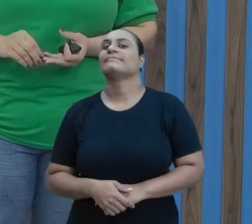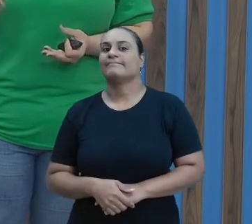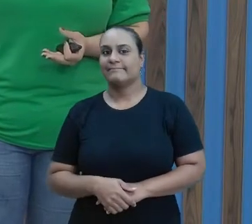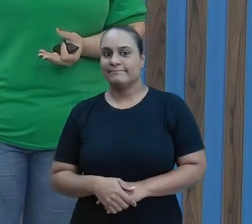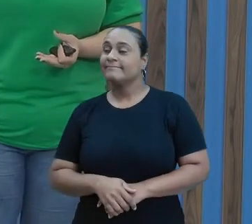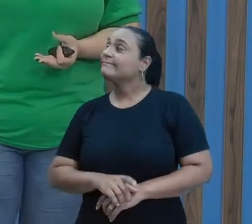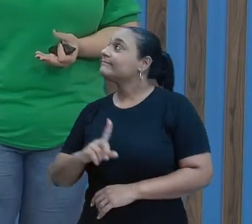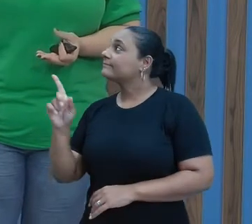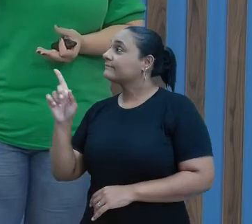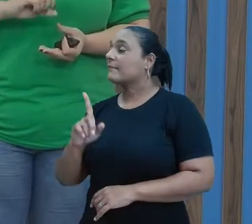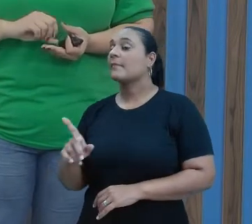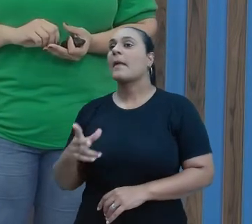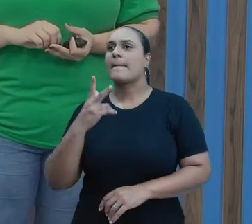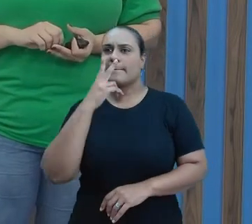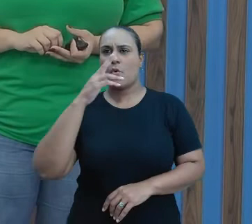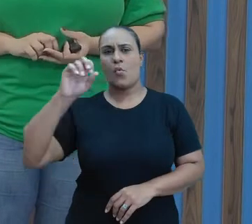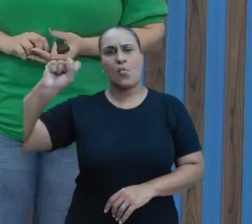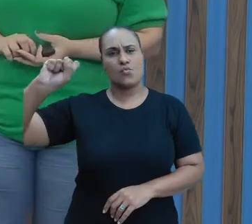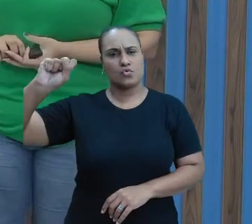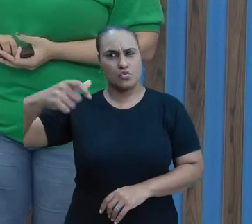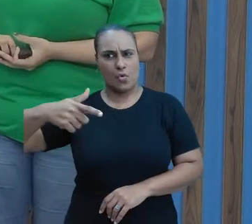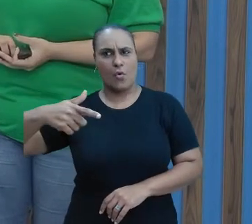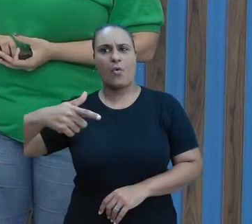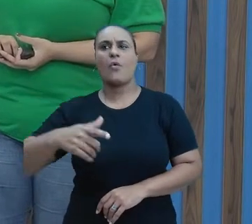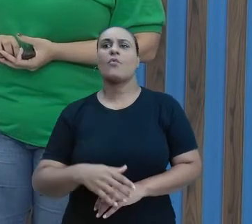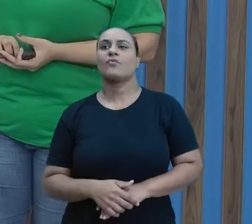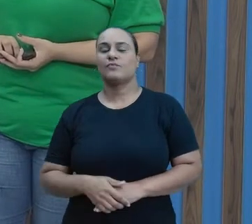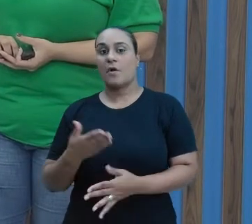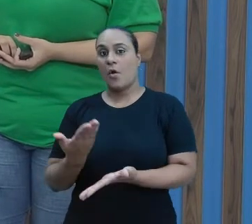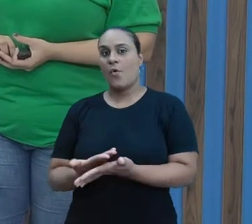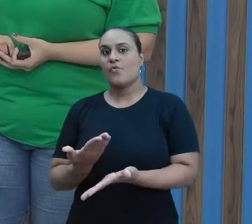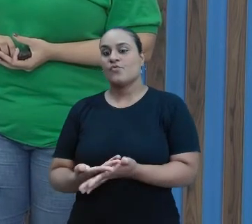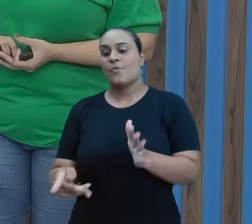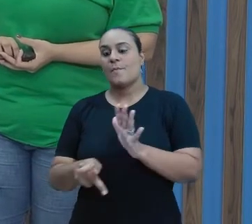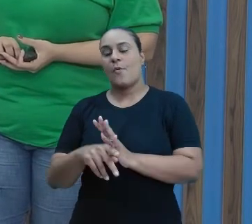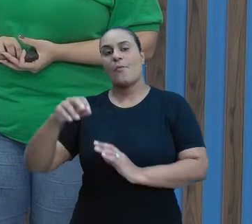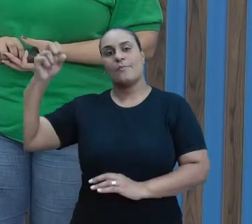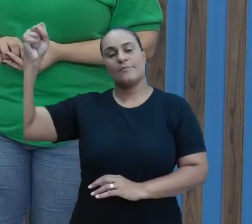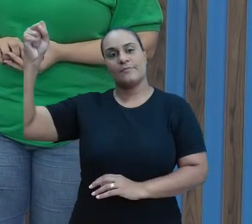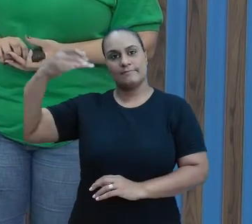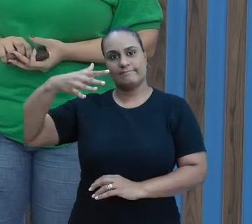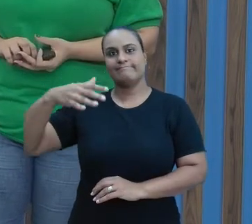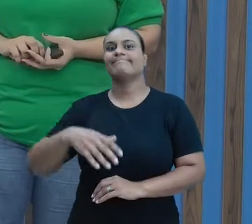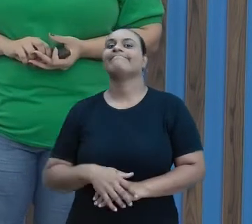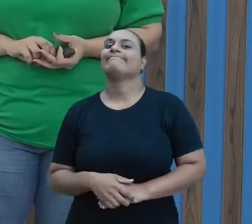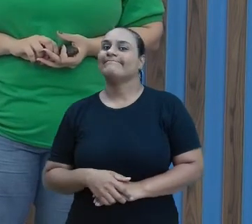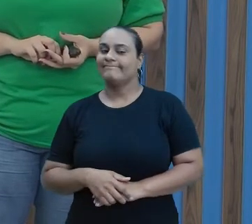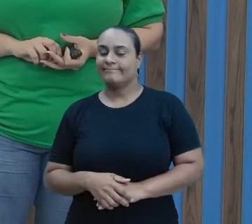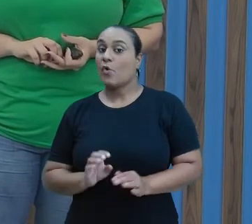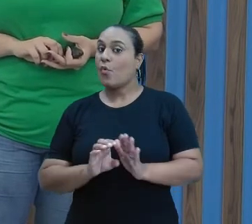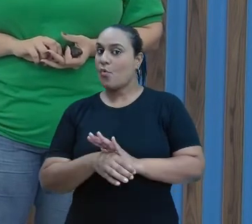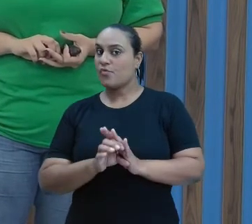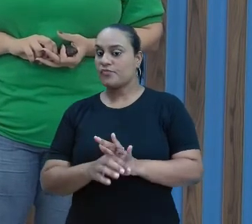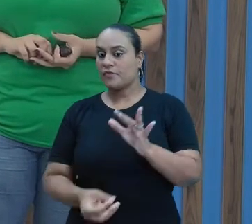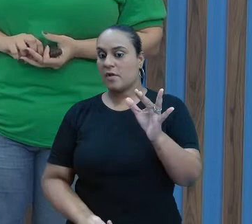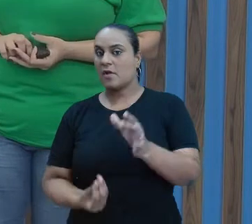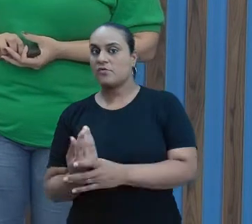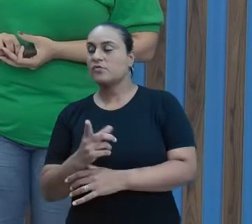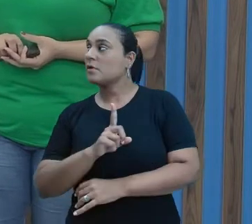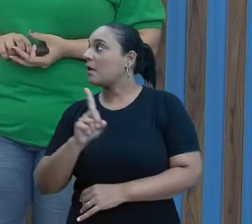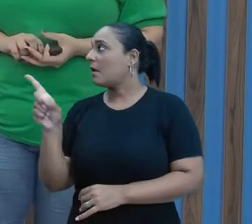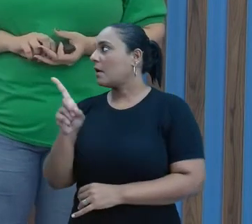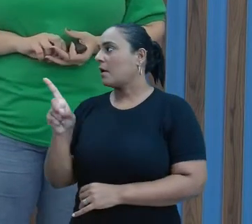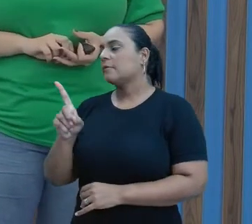astronomia, né, dentro desse conceito aí, dessa origem, né, na verdade, do hélio. E também